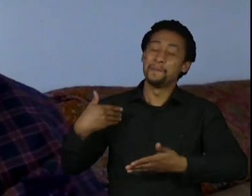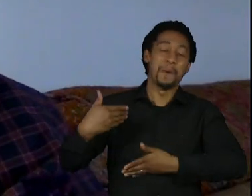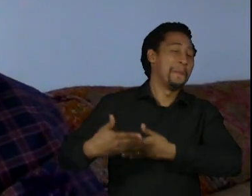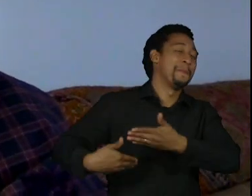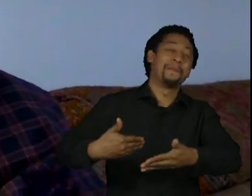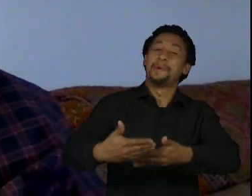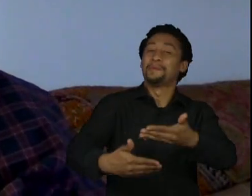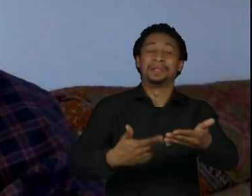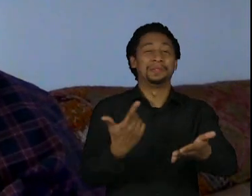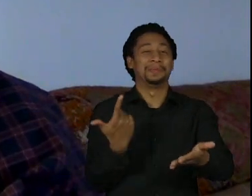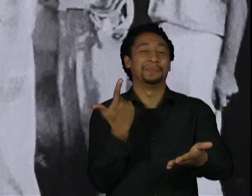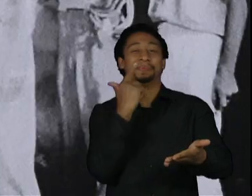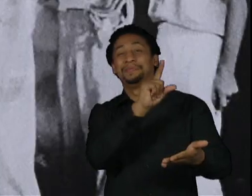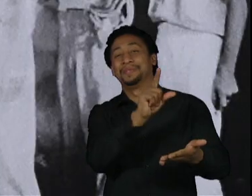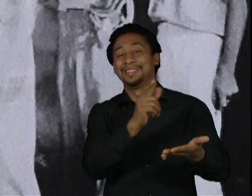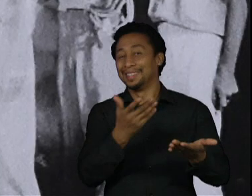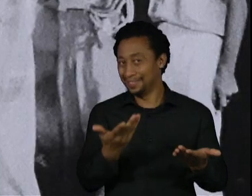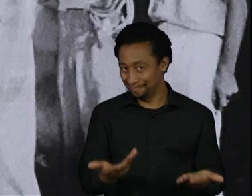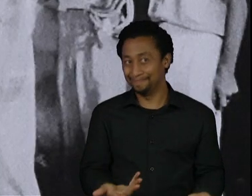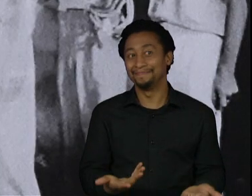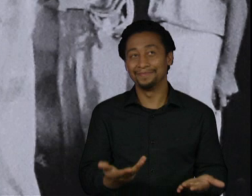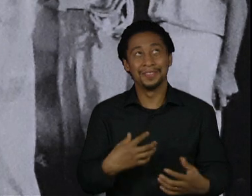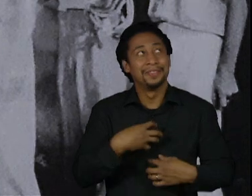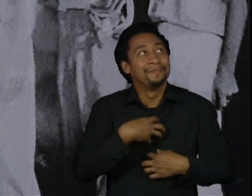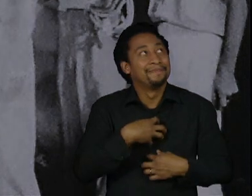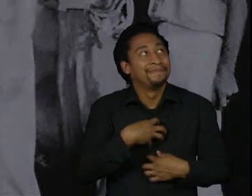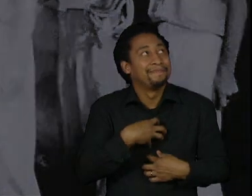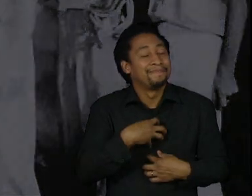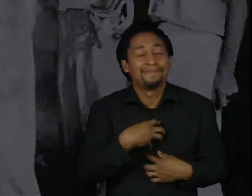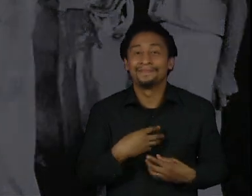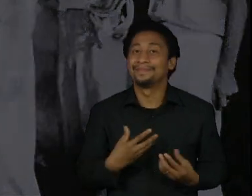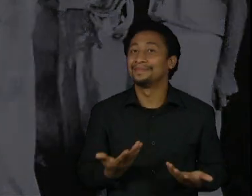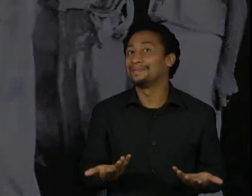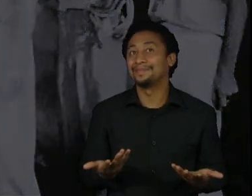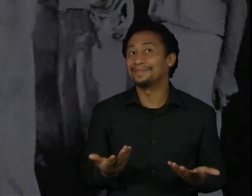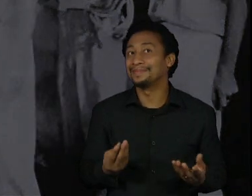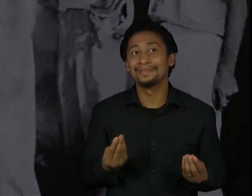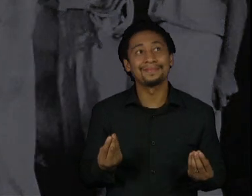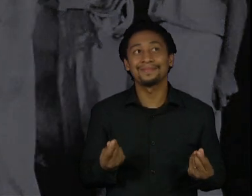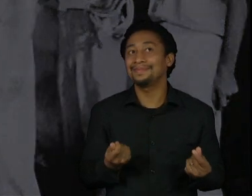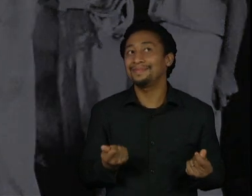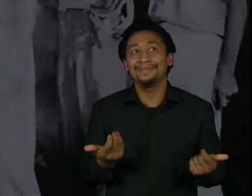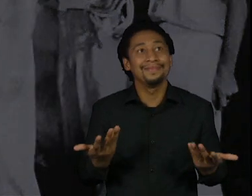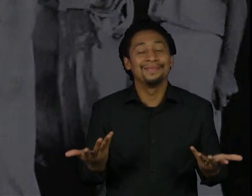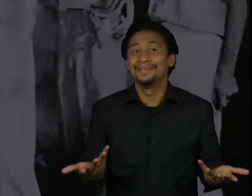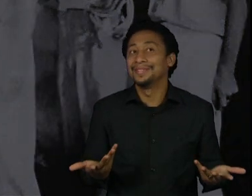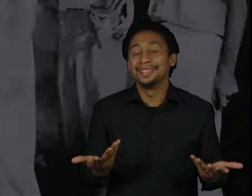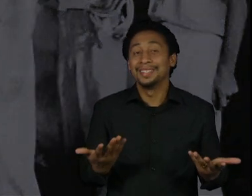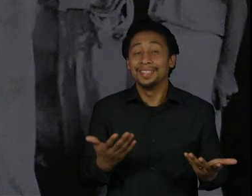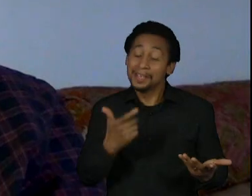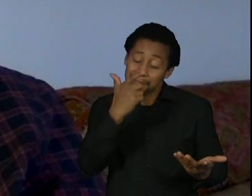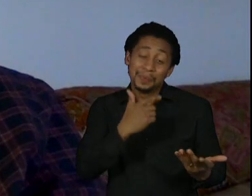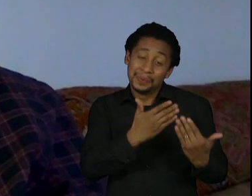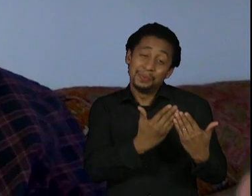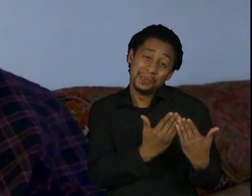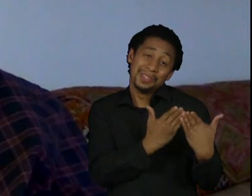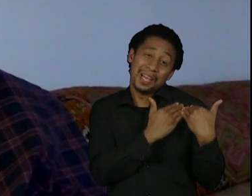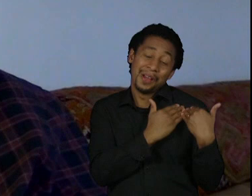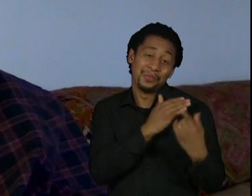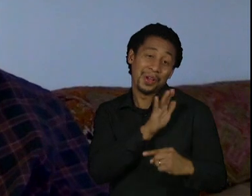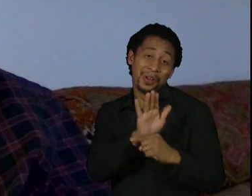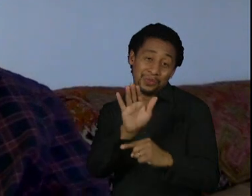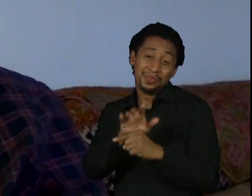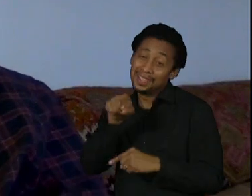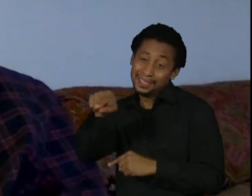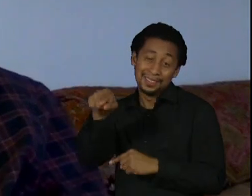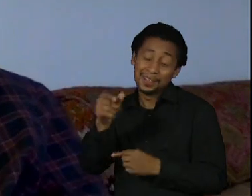no que deu. Então, eu me sinto assim, meio responsável. Ele começou